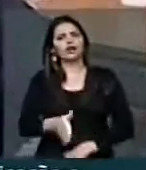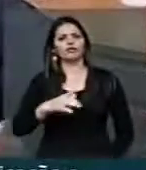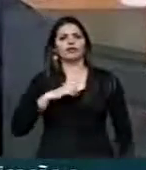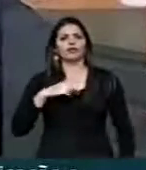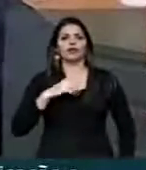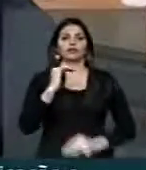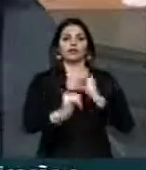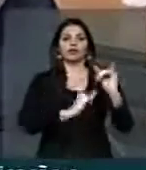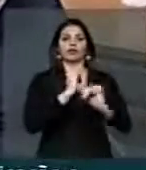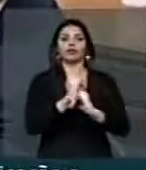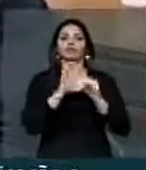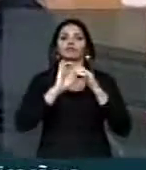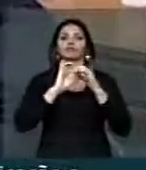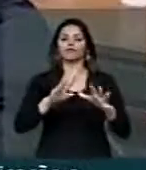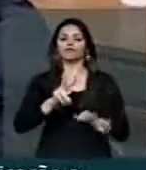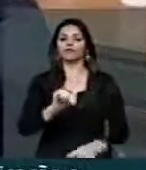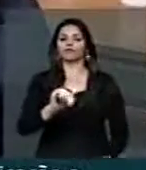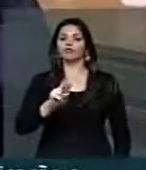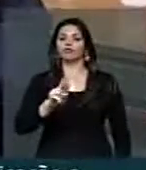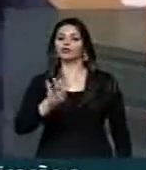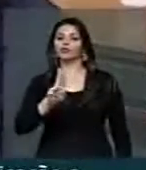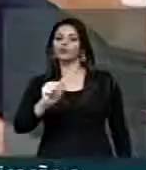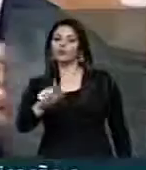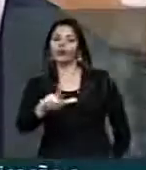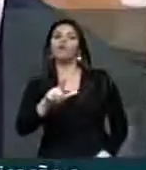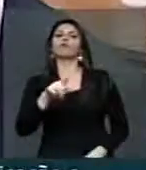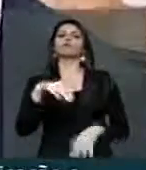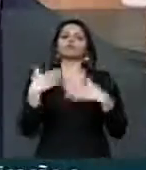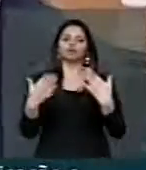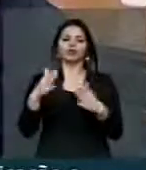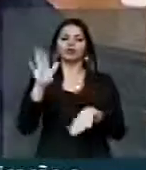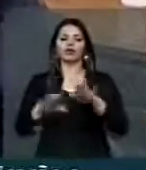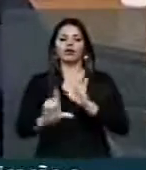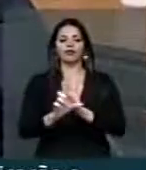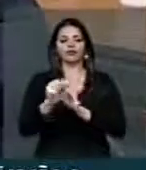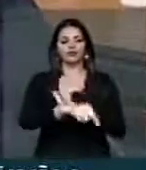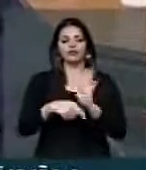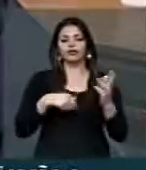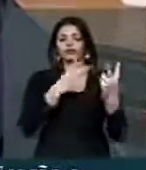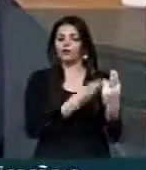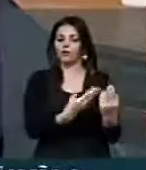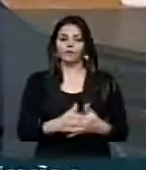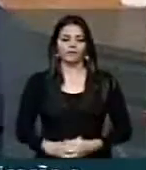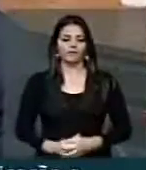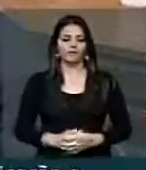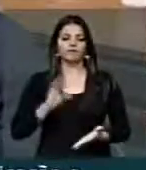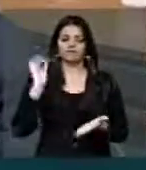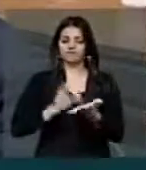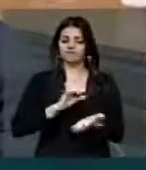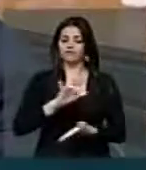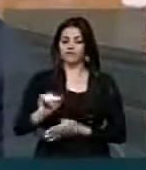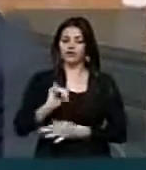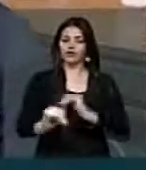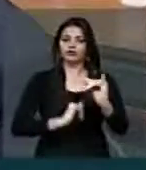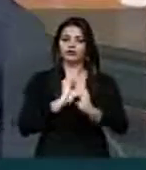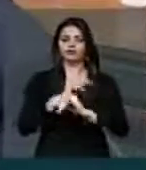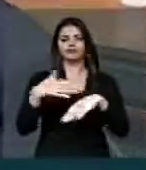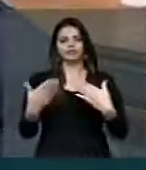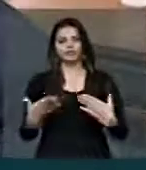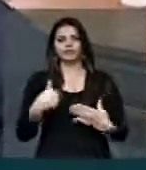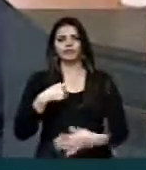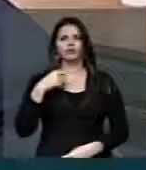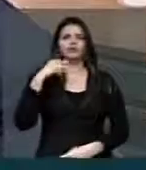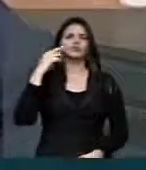esse espaço que eu falei, virtual, é a sociedade virtual, as leis que estão aqui valem lá. Então, é isso que eu coloco. Então, eu tenho